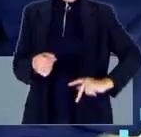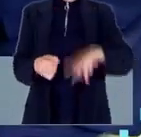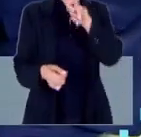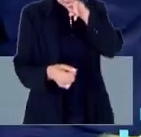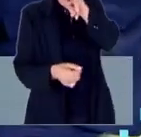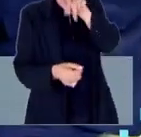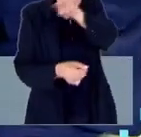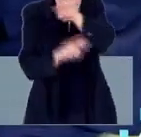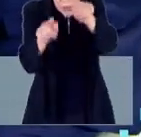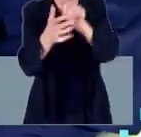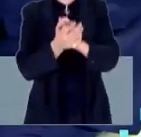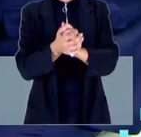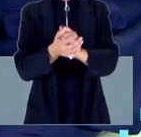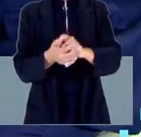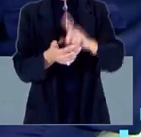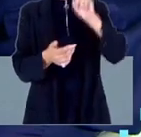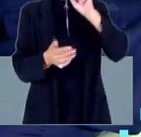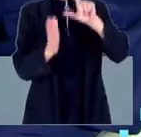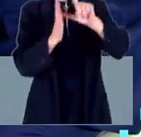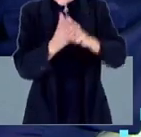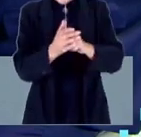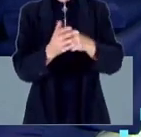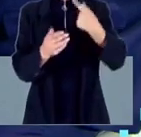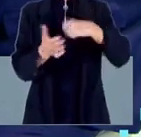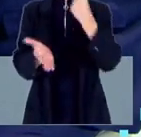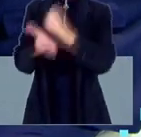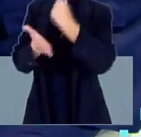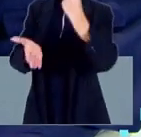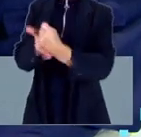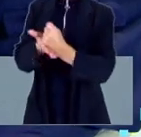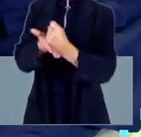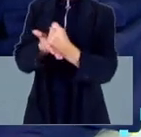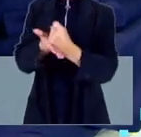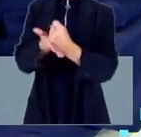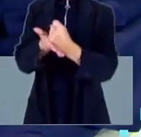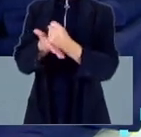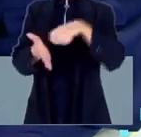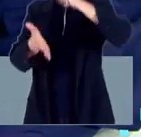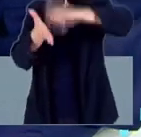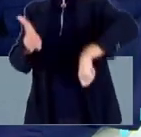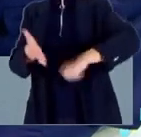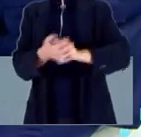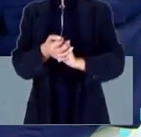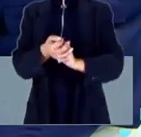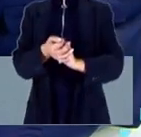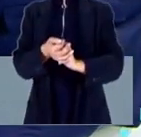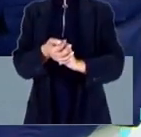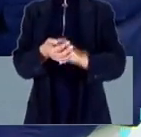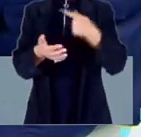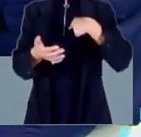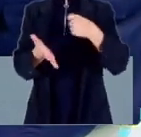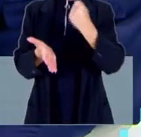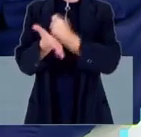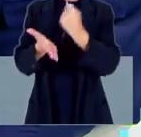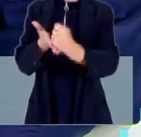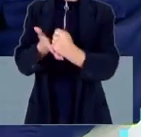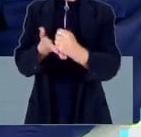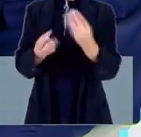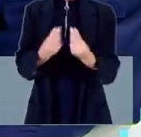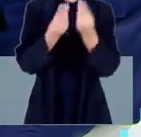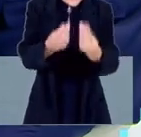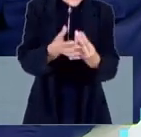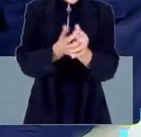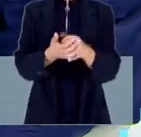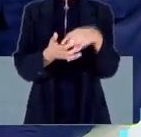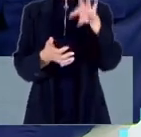nessa câmera de que no dia seguinte eu vou no cartório registro assino vou registrar e vou entregar